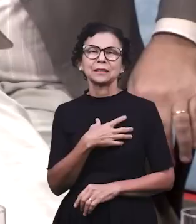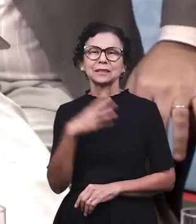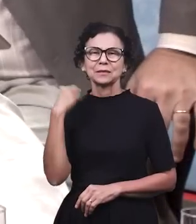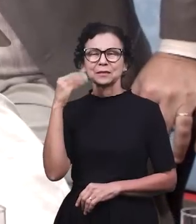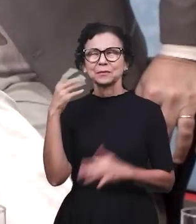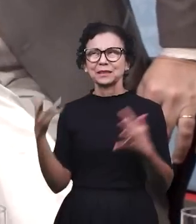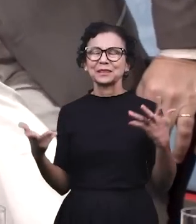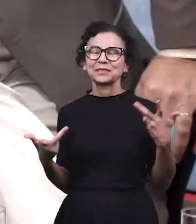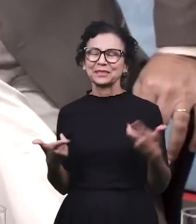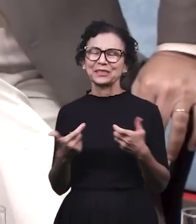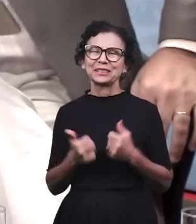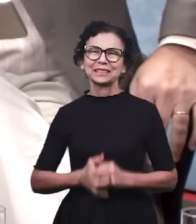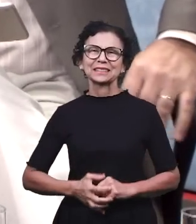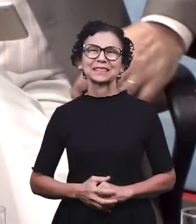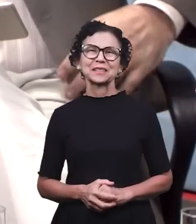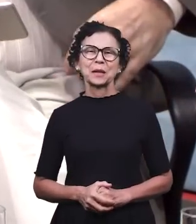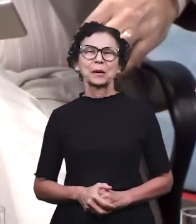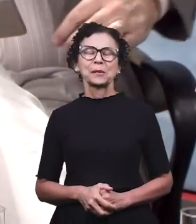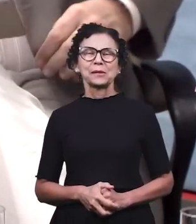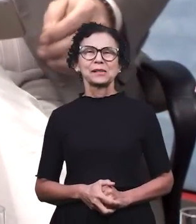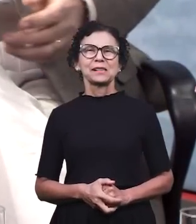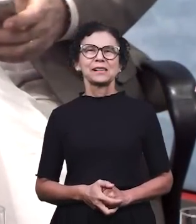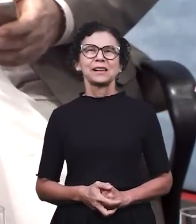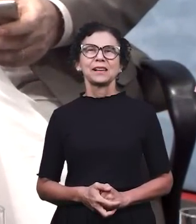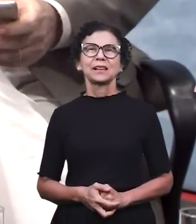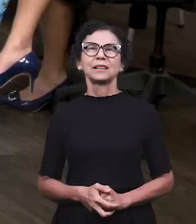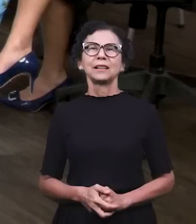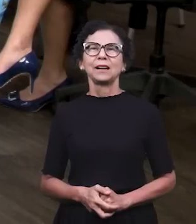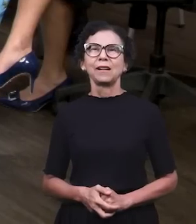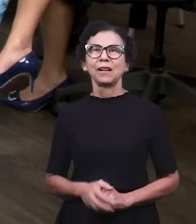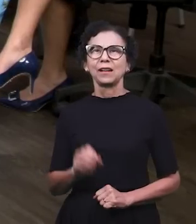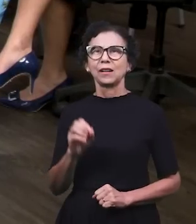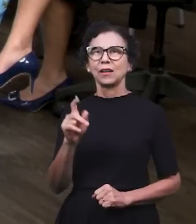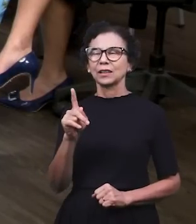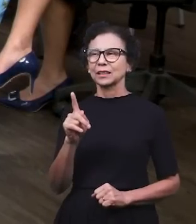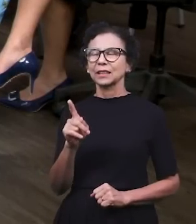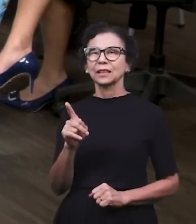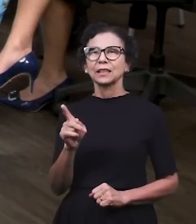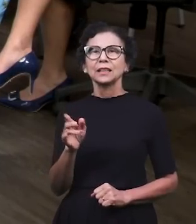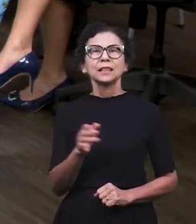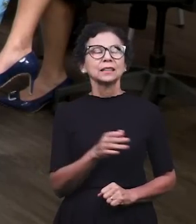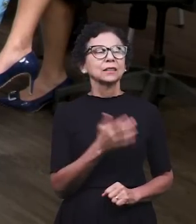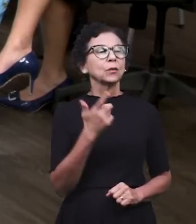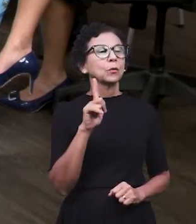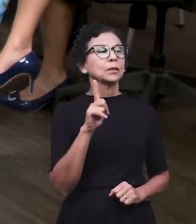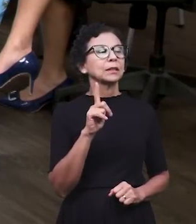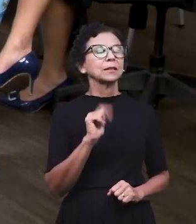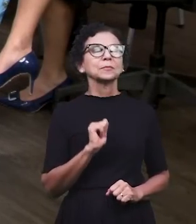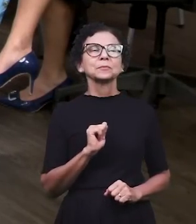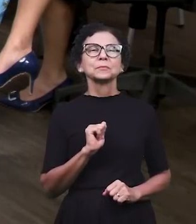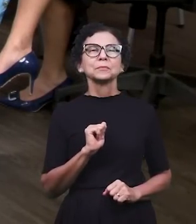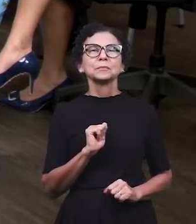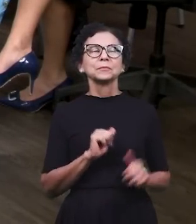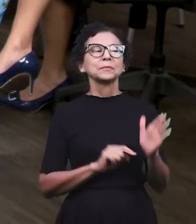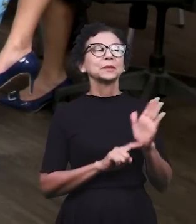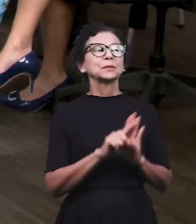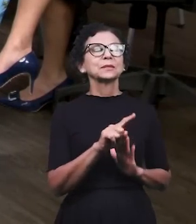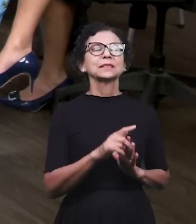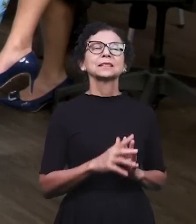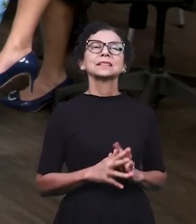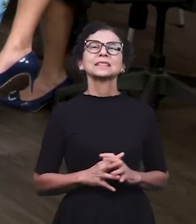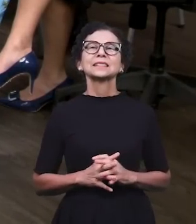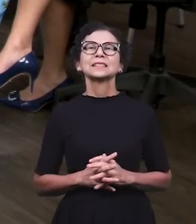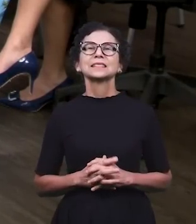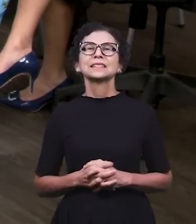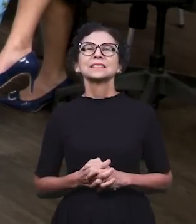experiência maravilhosa. Muito bem. E aí, tá respondido, Eduardo? Eu tenho mais uma pergunta. Ah lá, a turma gosta de perguntar